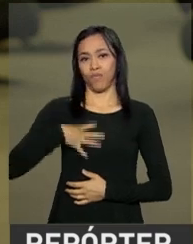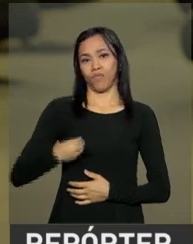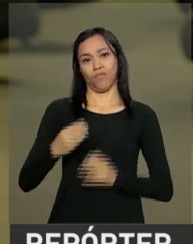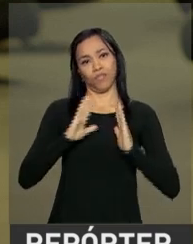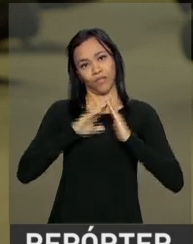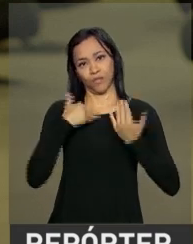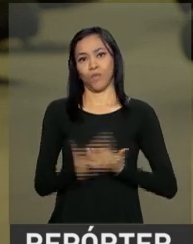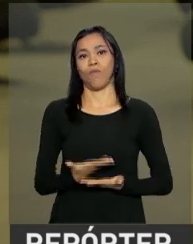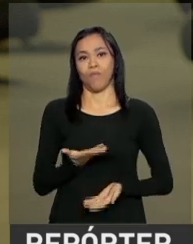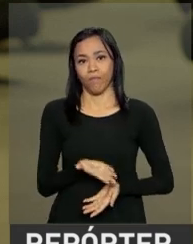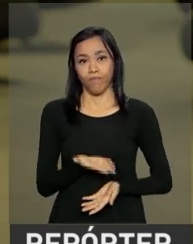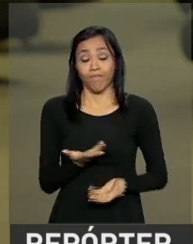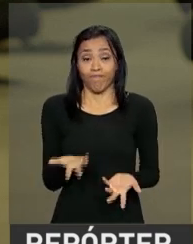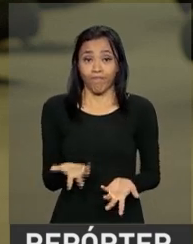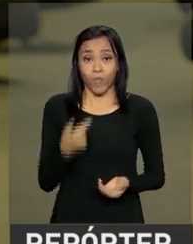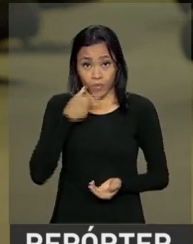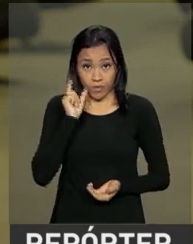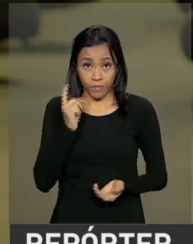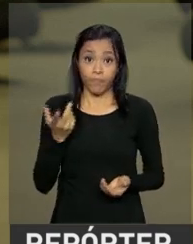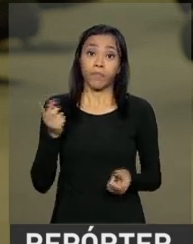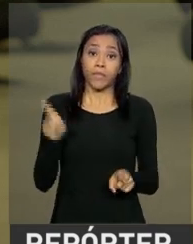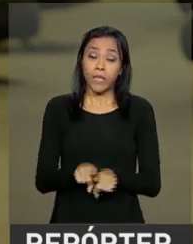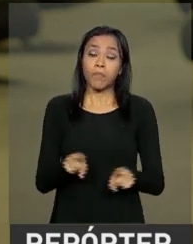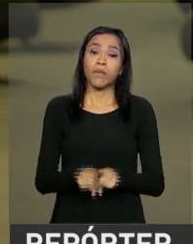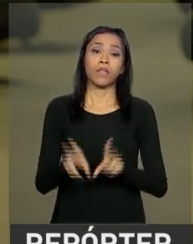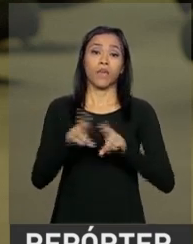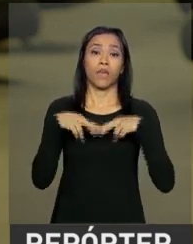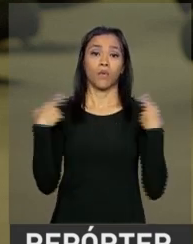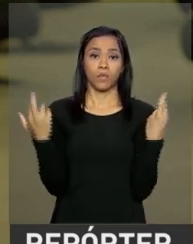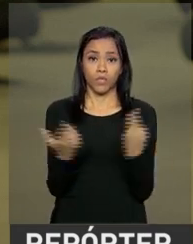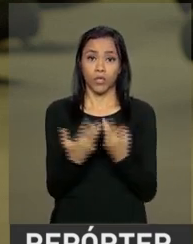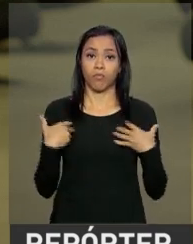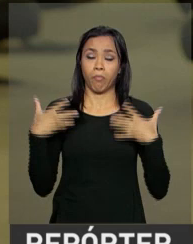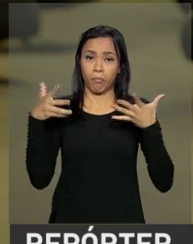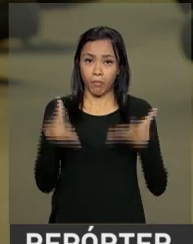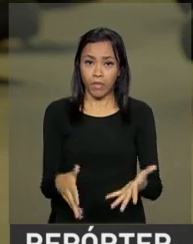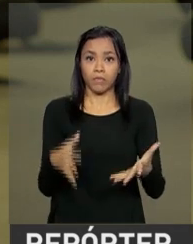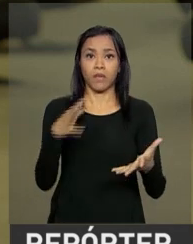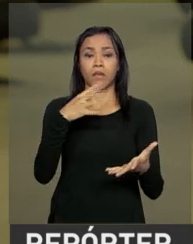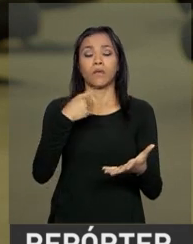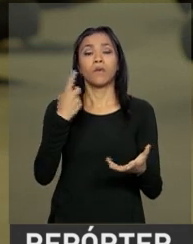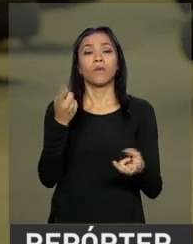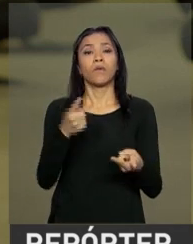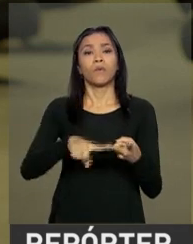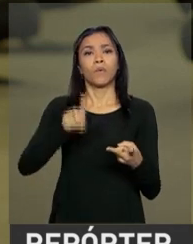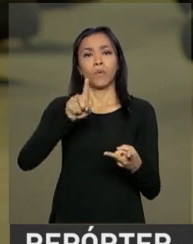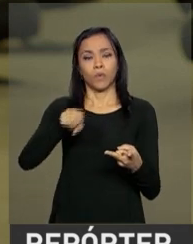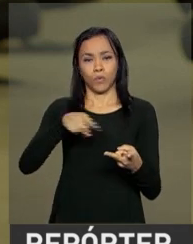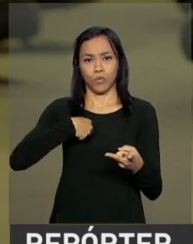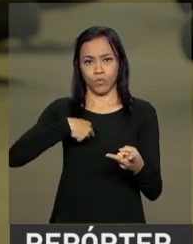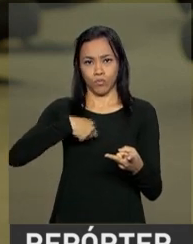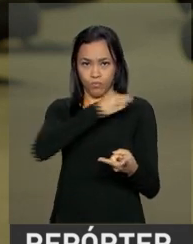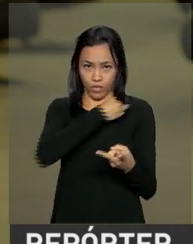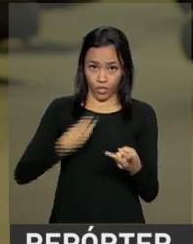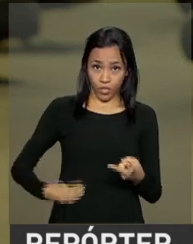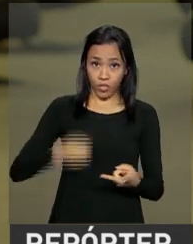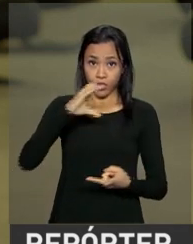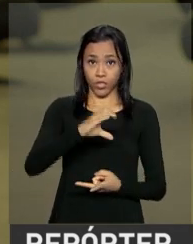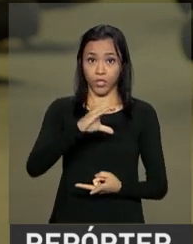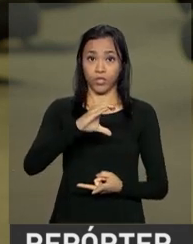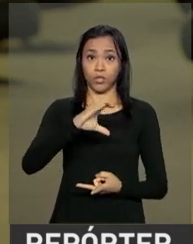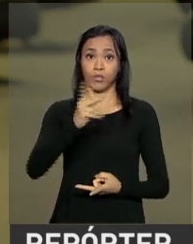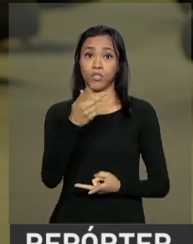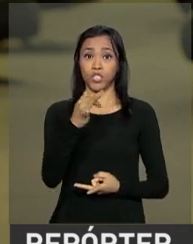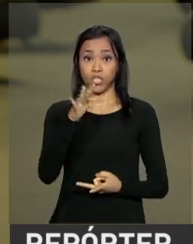ontem. Participaram também dessa reunião com o presidente o ministro-chefe do Gabinete de Segurança Institucional, Sérgio Etchegoyen,